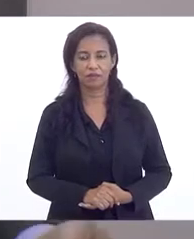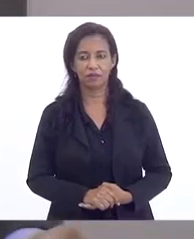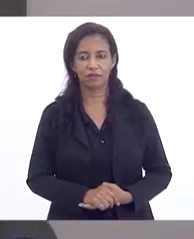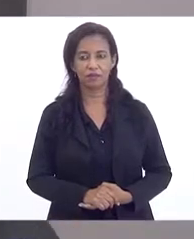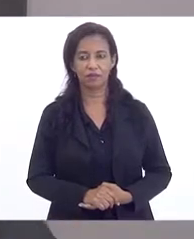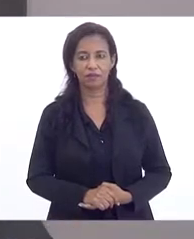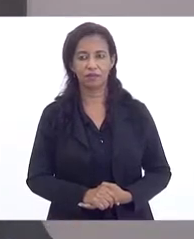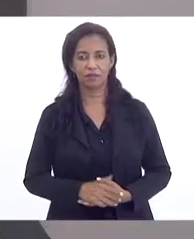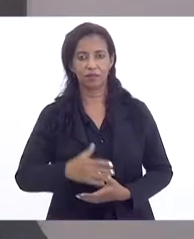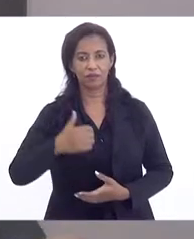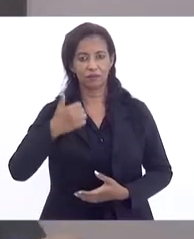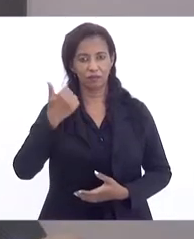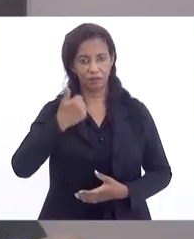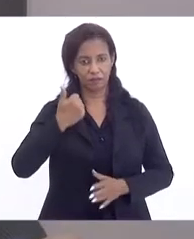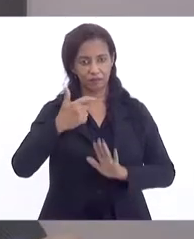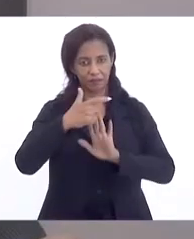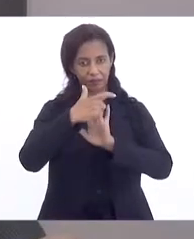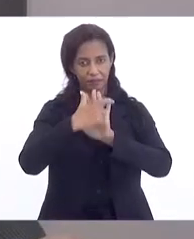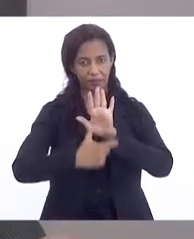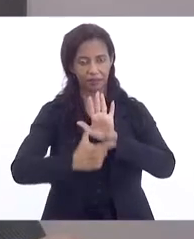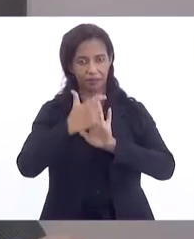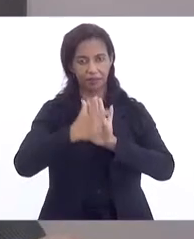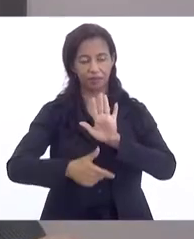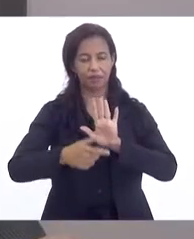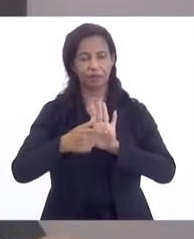no primeiro item da pauta na discussão,